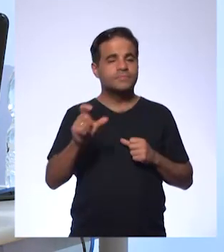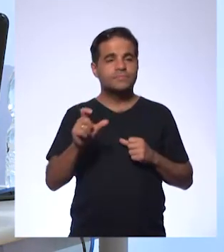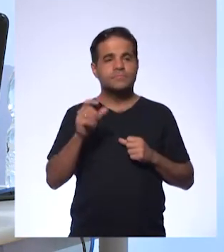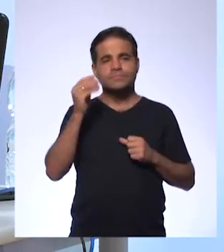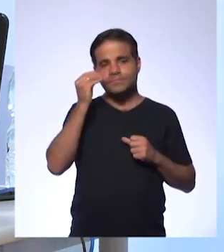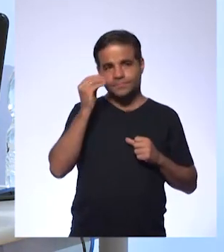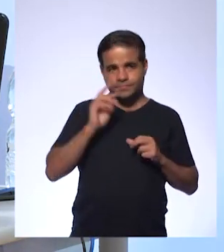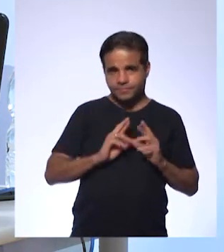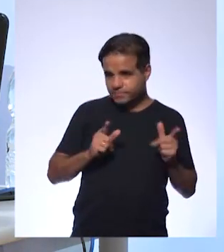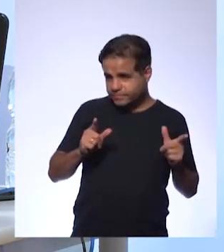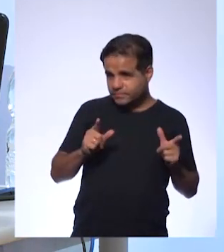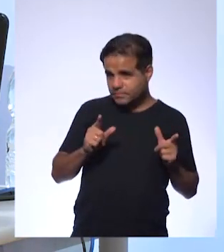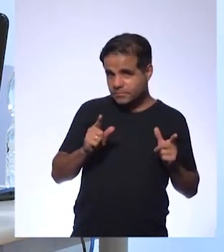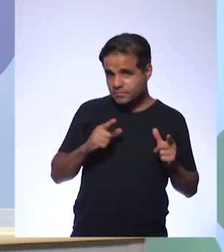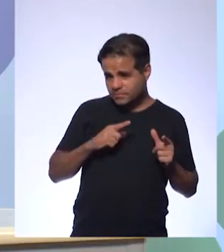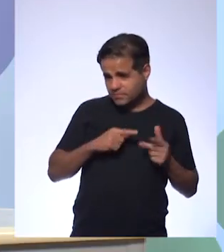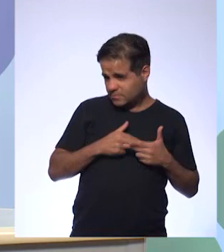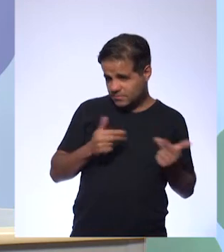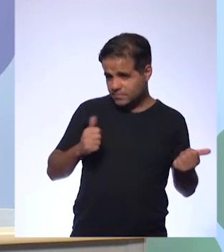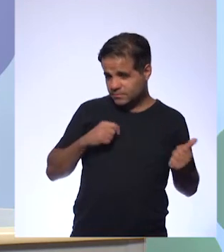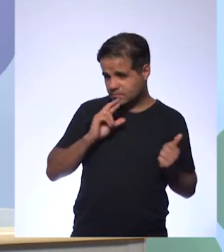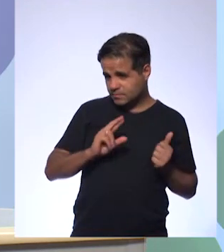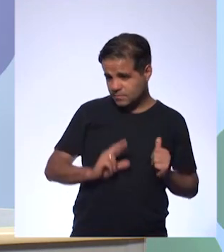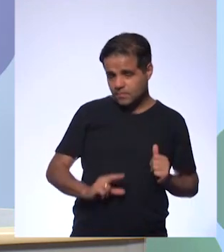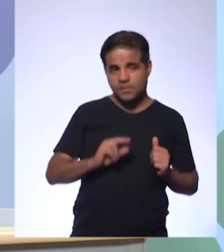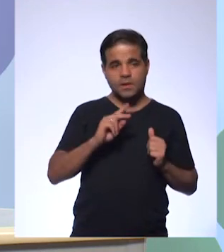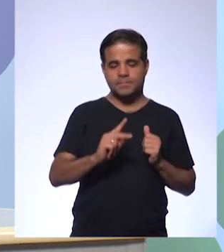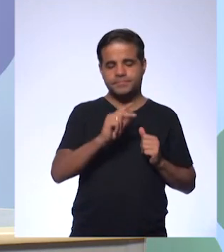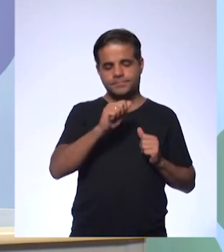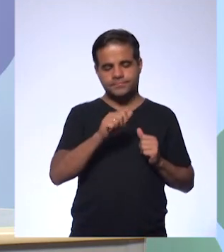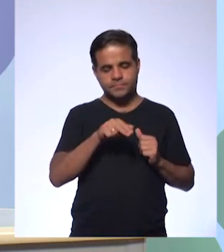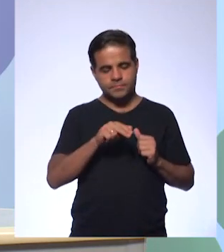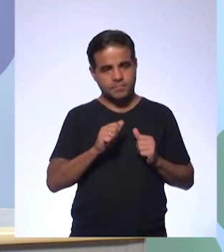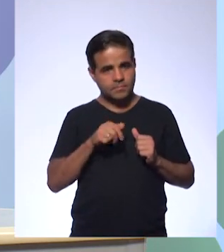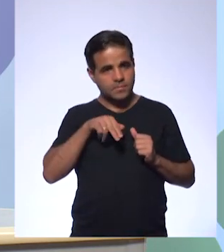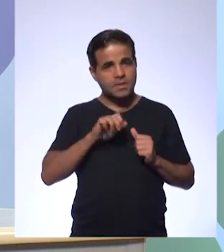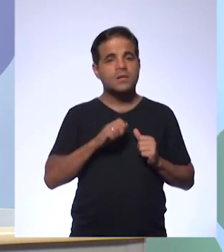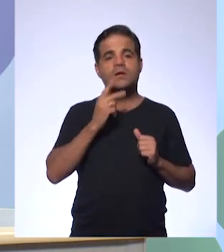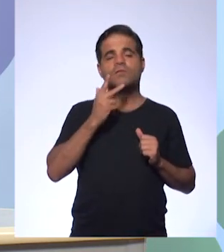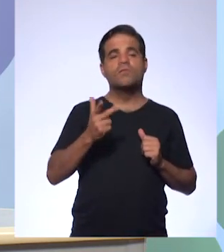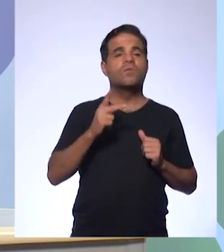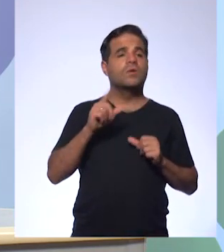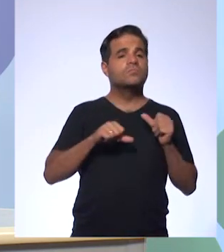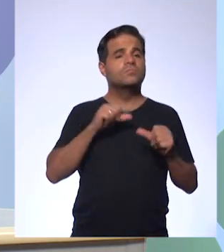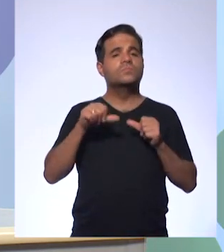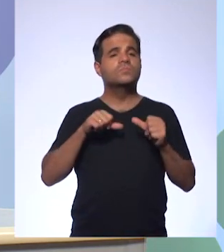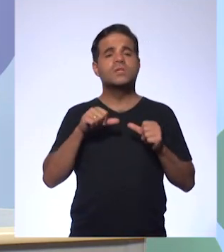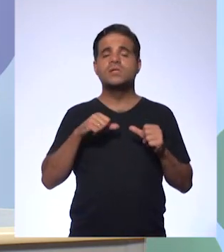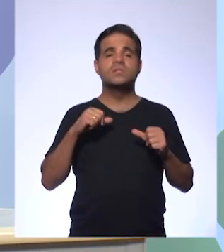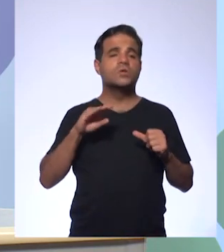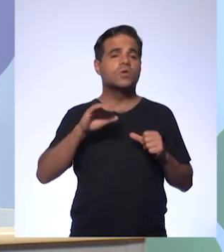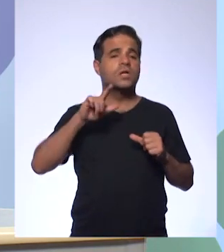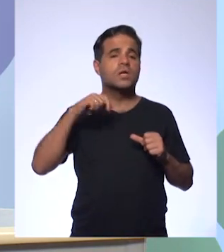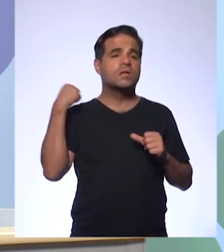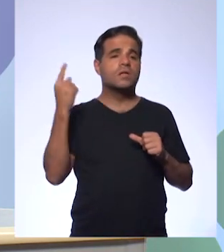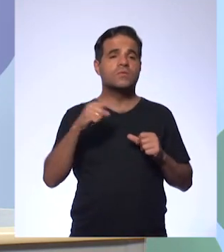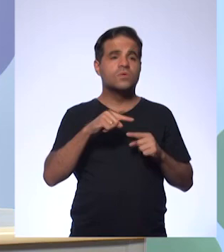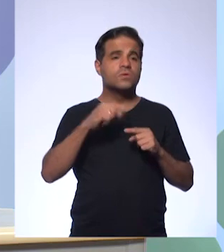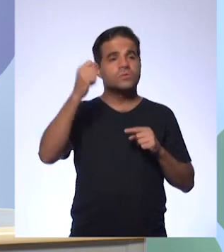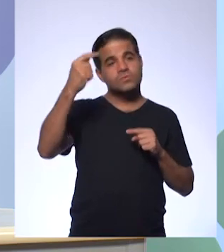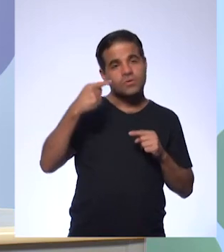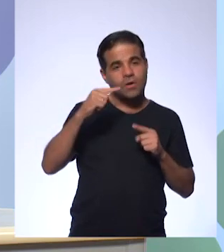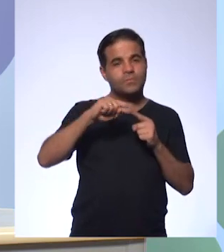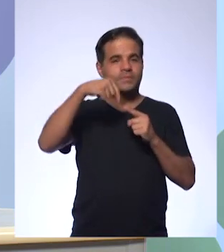Tem alguma coisa diferente aí, Cíntia? Olha, a Tawane diz assim: mudanças climáticas para mim é a mudança do clima, o sol depois da